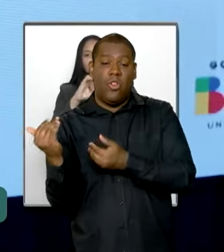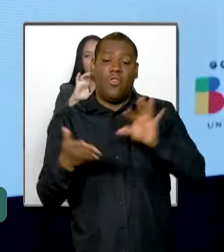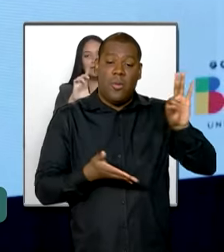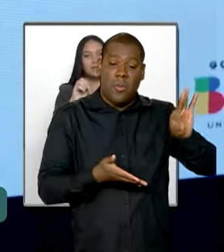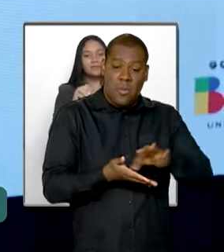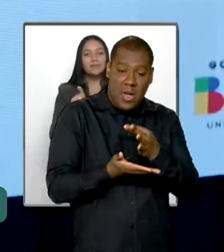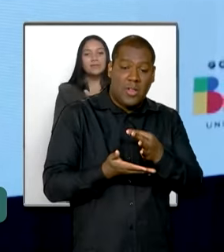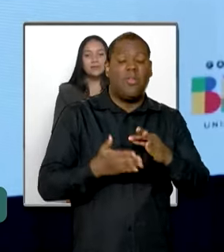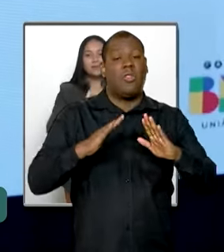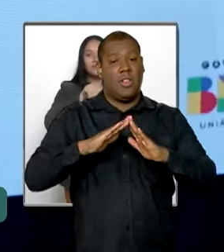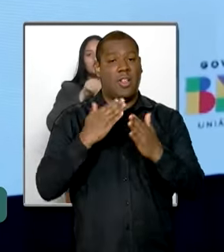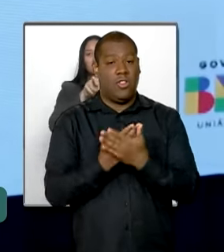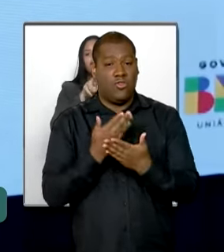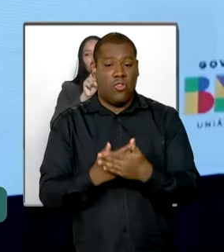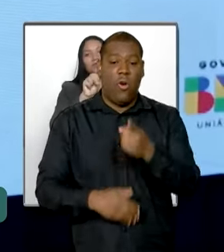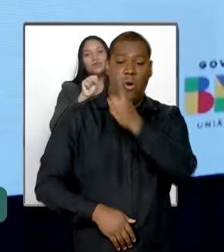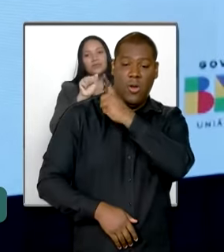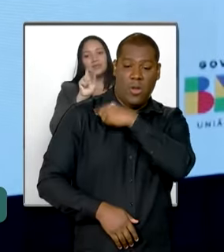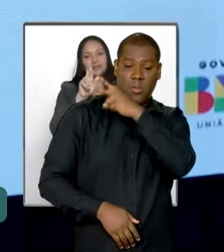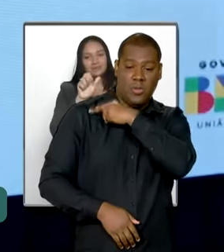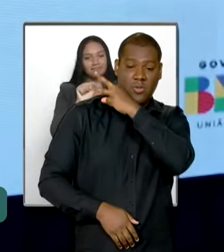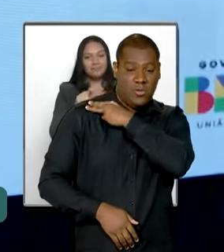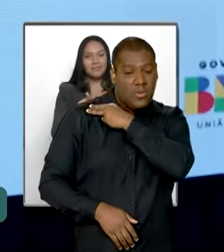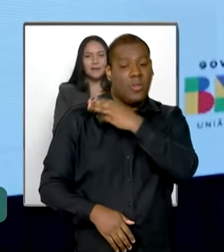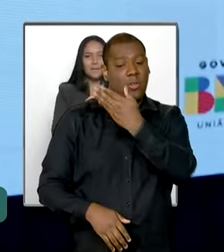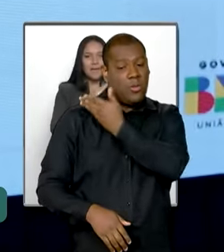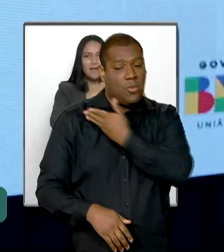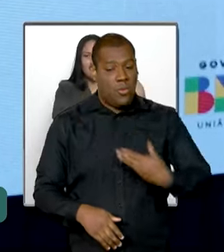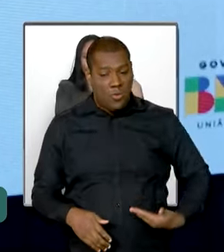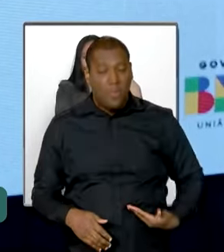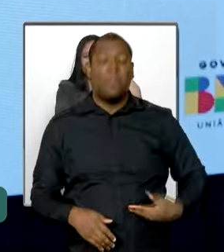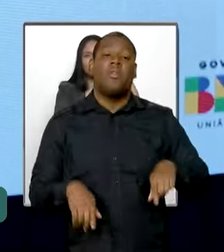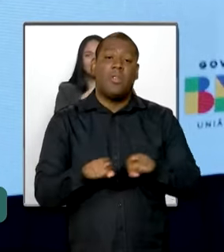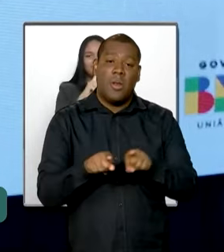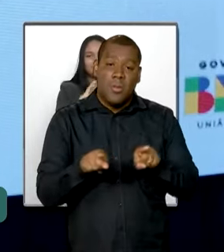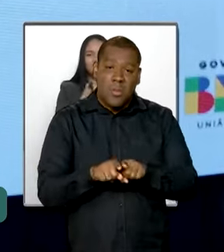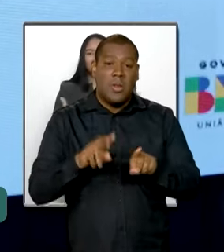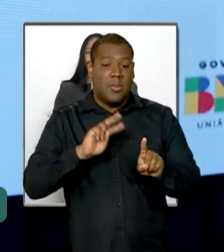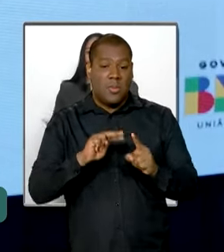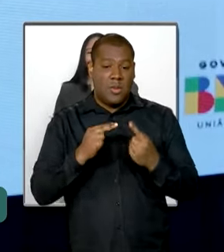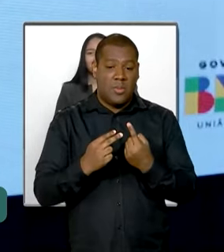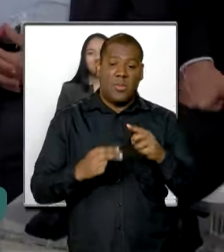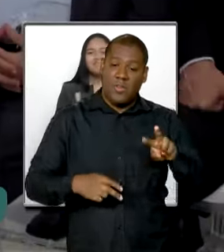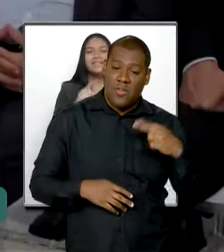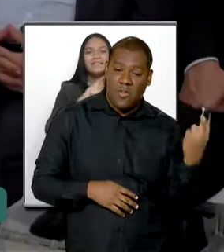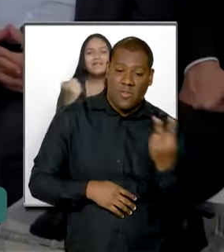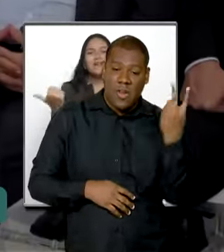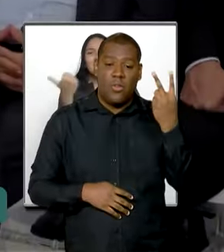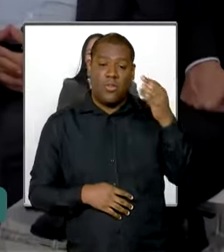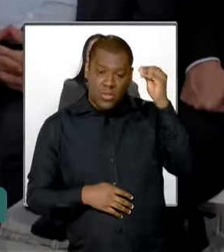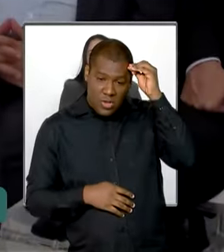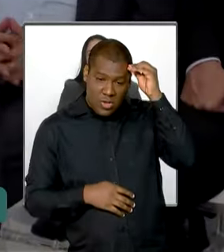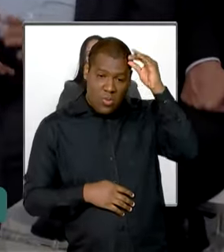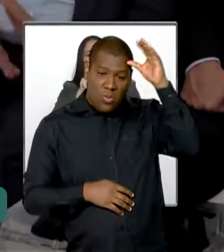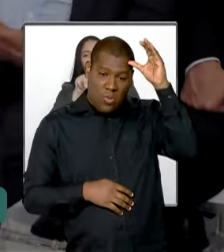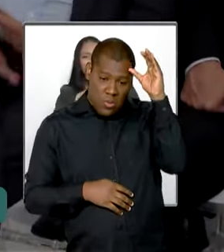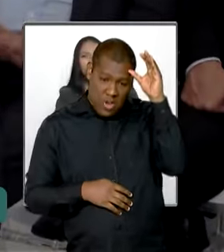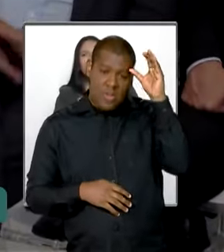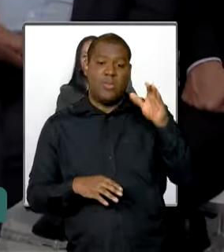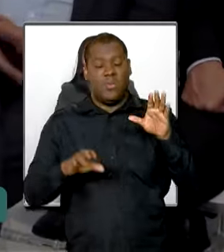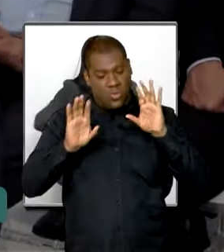no ensino médio da rede pública e pretende valorizar o conhecimento e o saber fazer